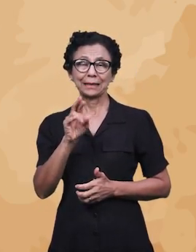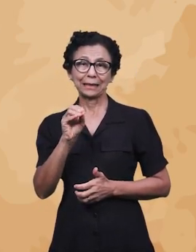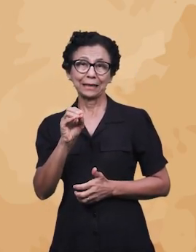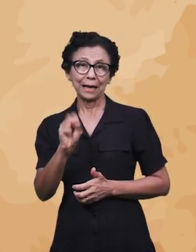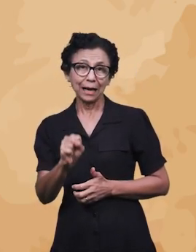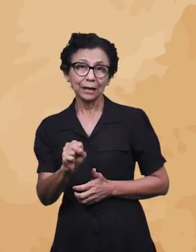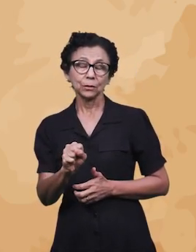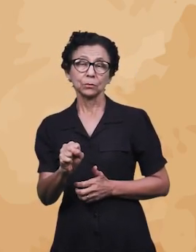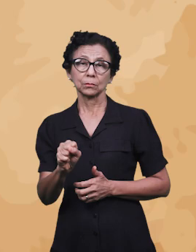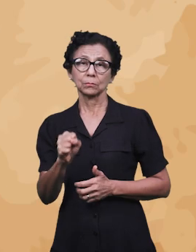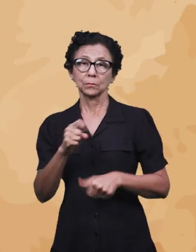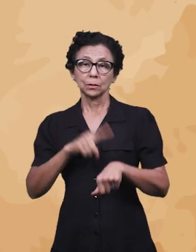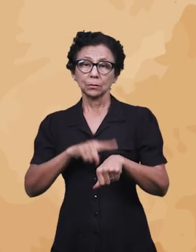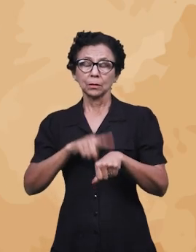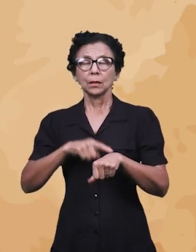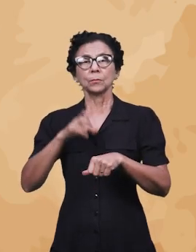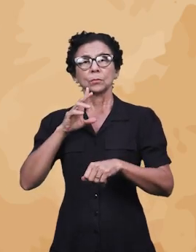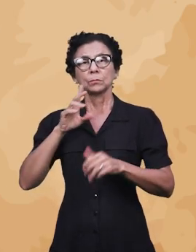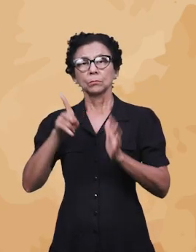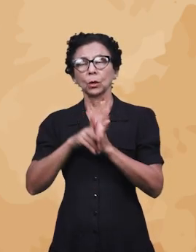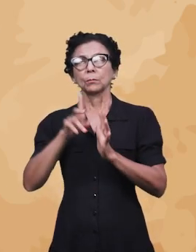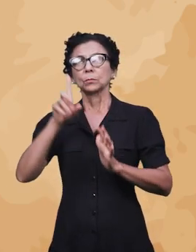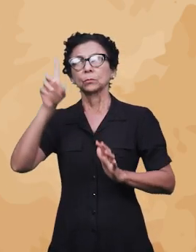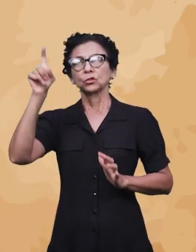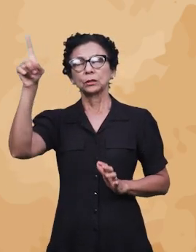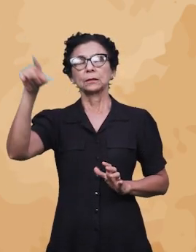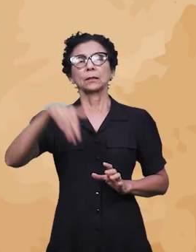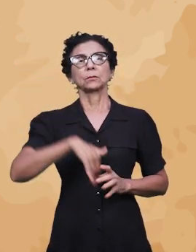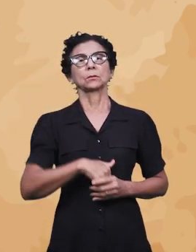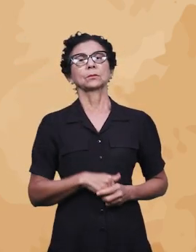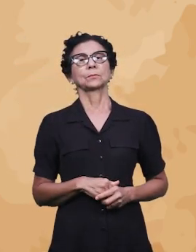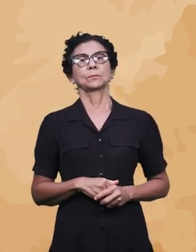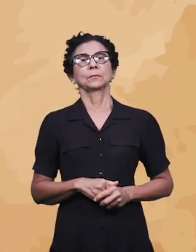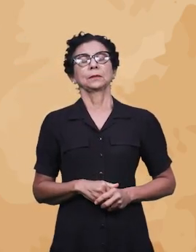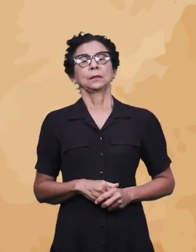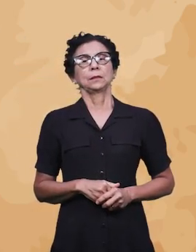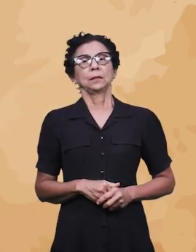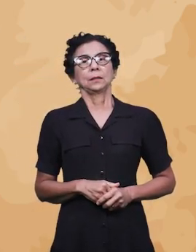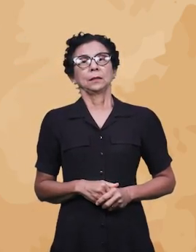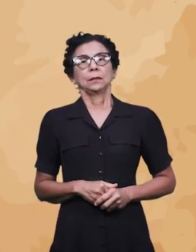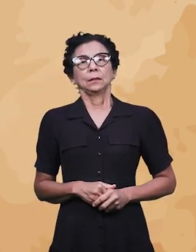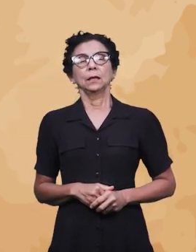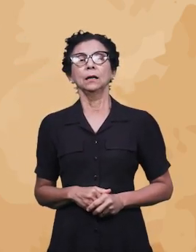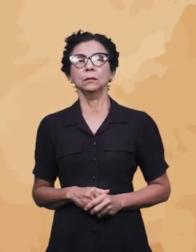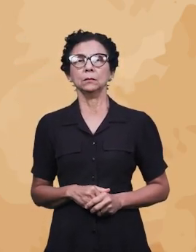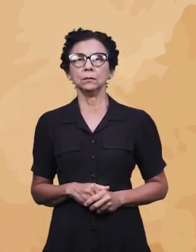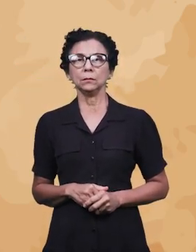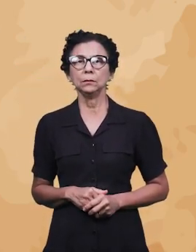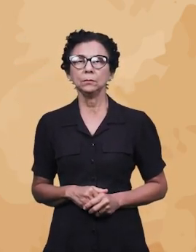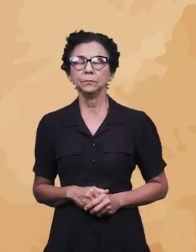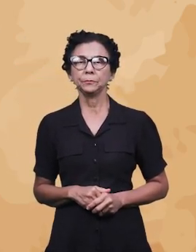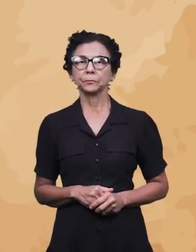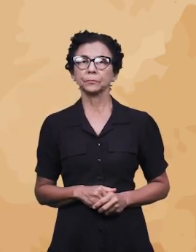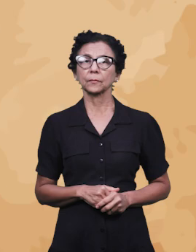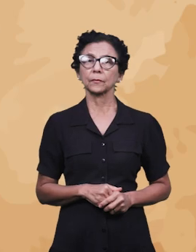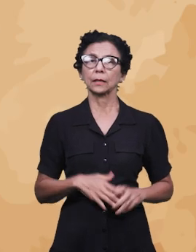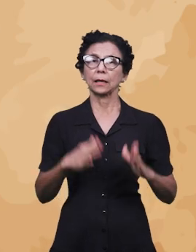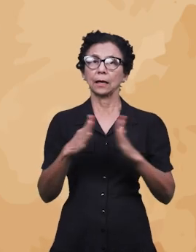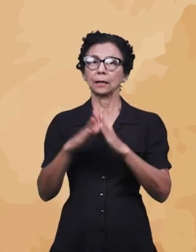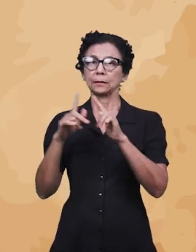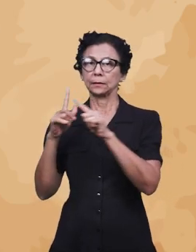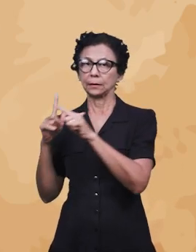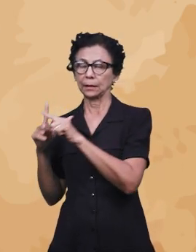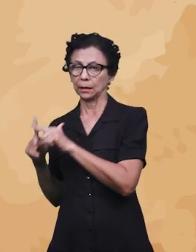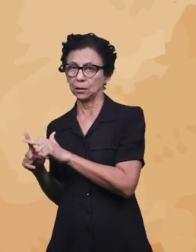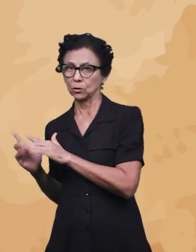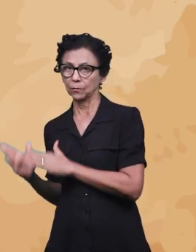o verso 17. O Espírito e a esposa dizem, vem. É o anseio da igreja agora. É o Espírito Santo